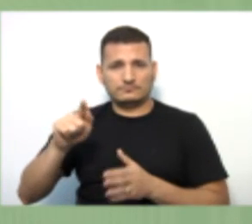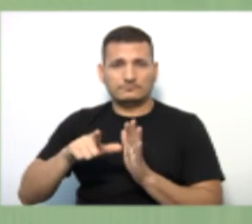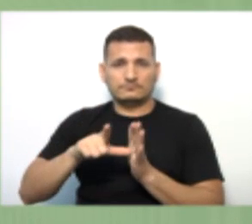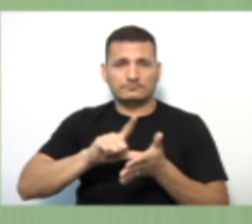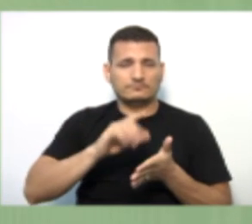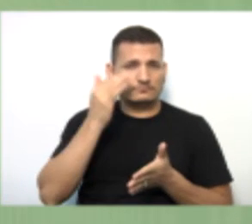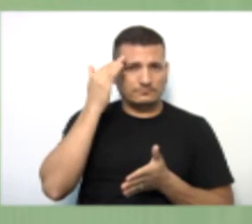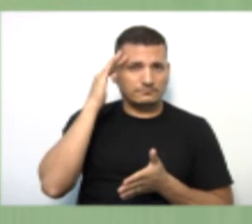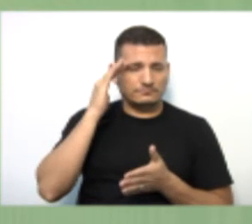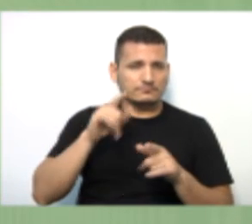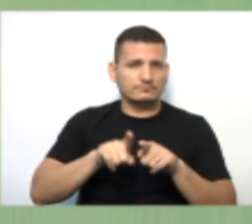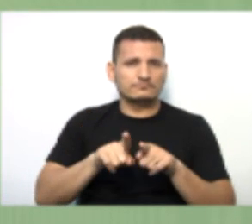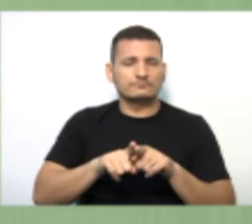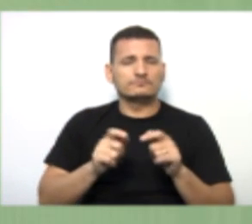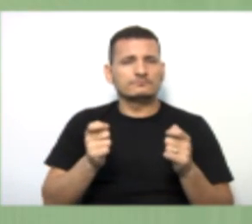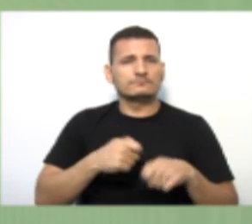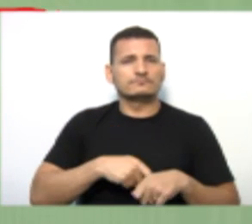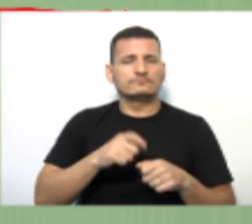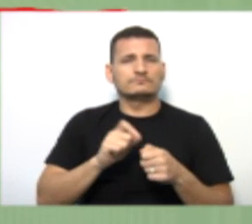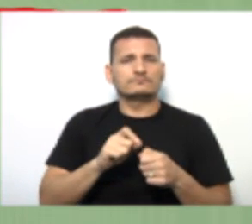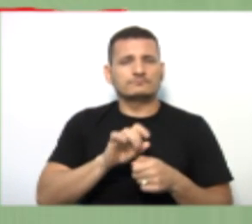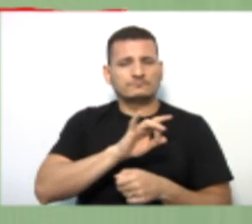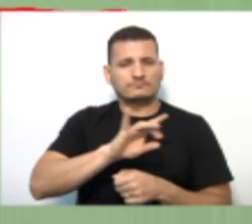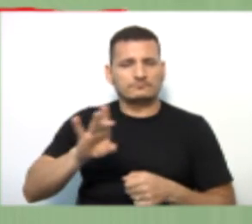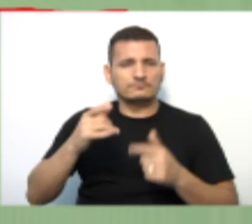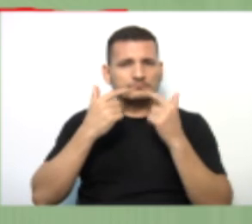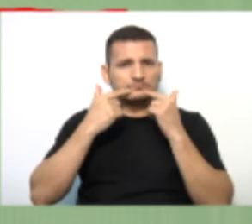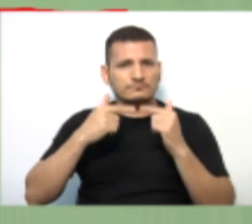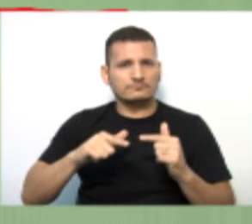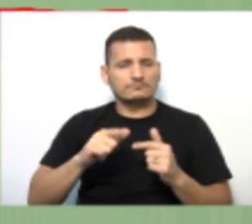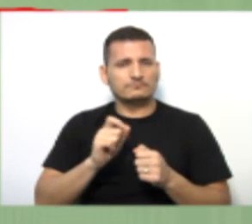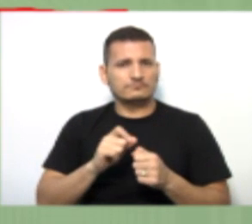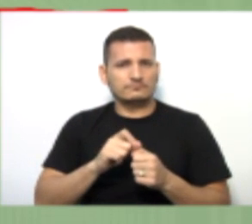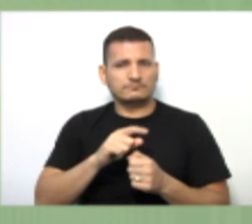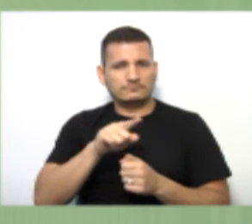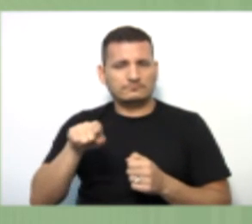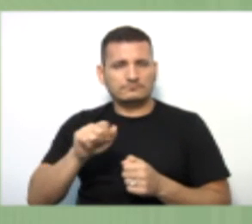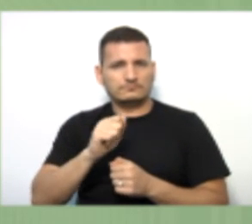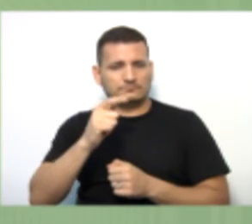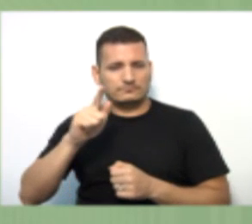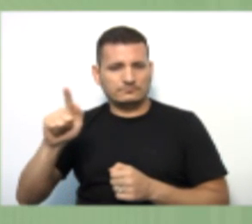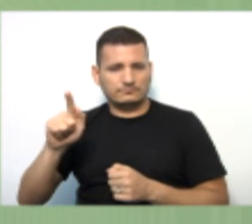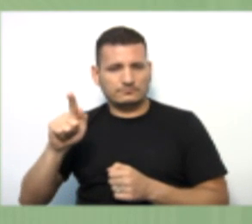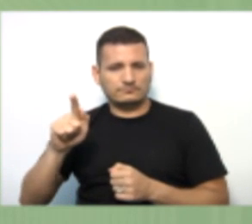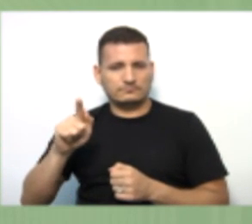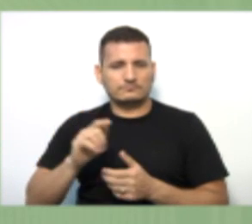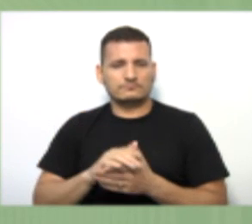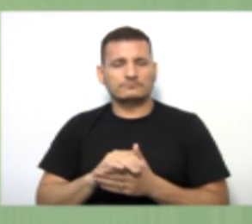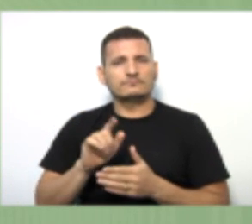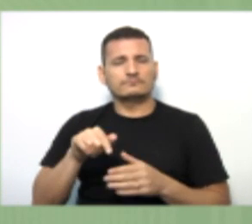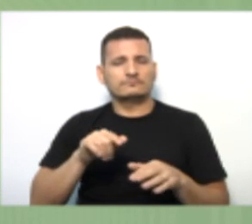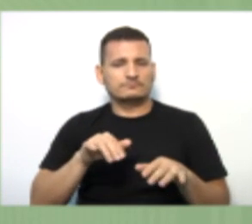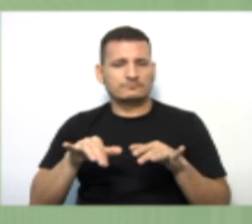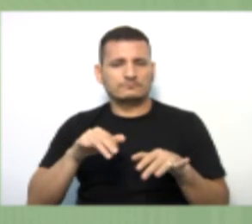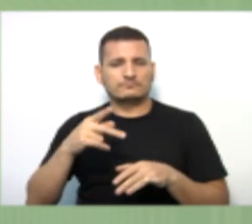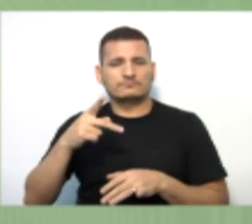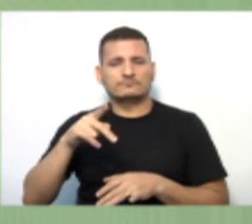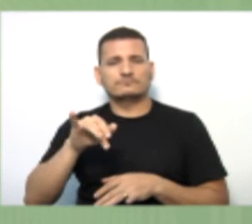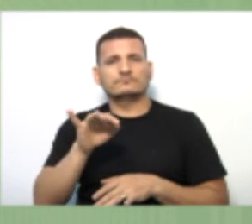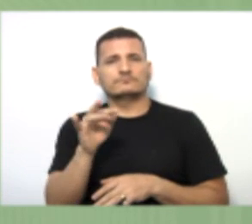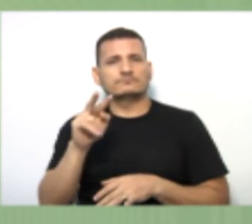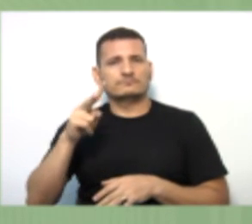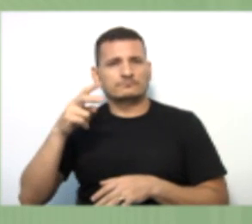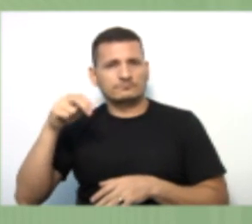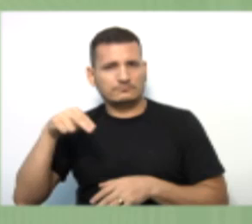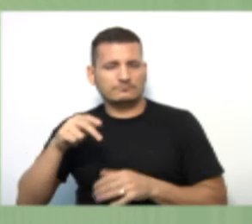sobre o que é possível fazer com cada linguagem, como interpretar esses algoritmos, que é programação em Python. É possível fazer um pouco